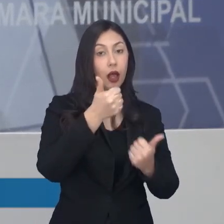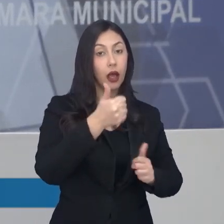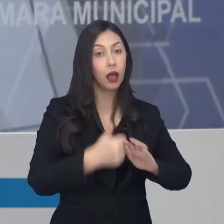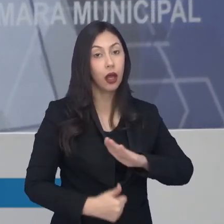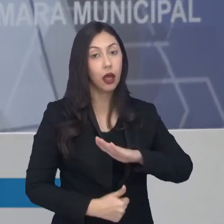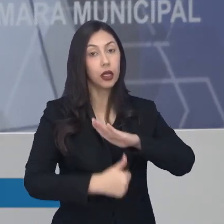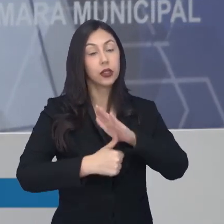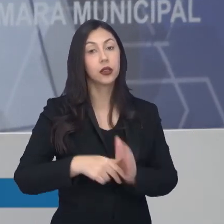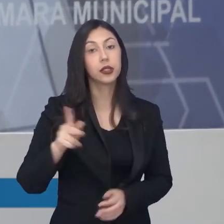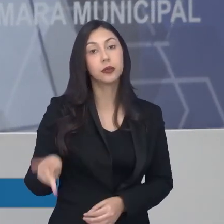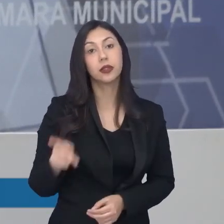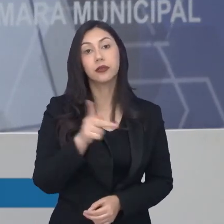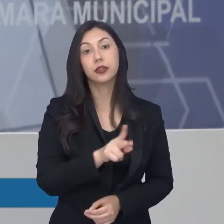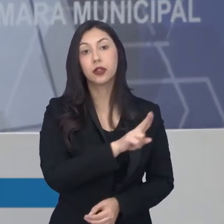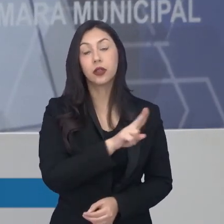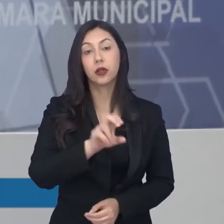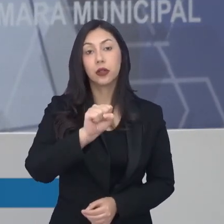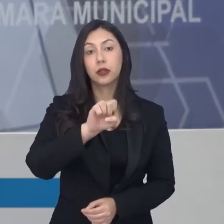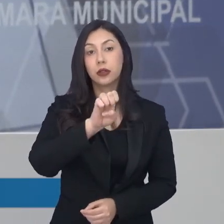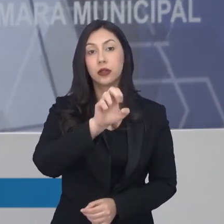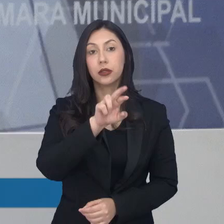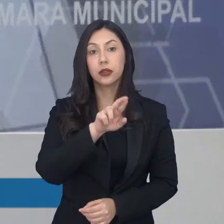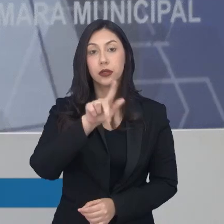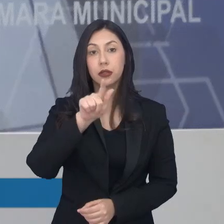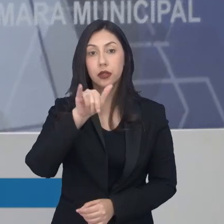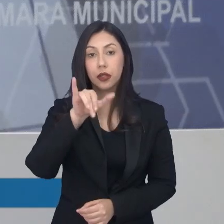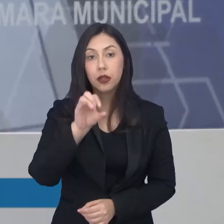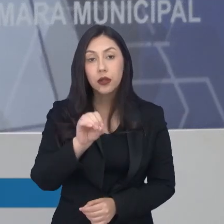Univap, professor Dr. Sérgio Reginaldo Baixa,